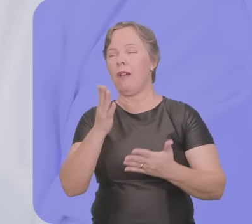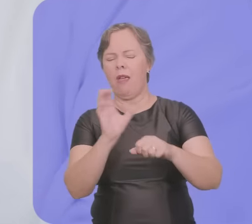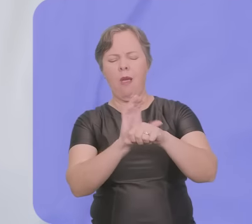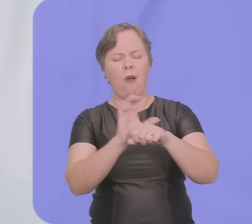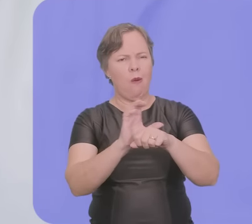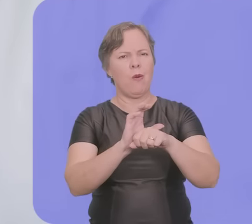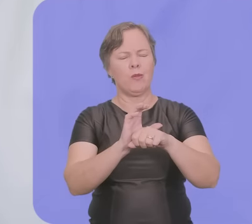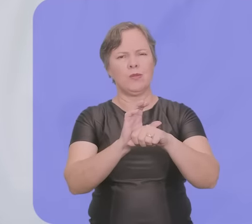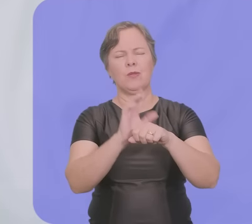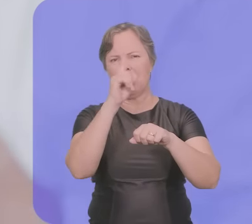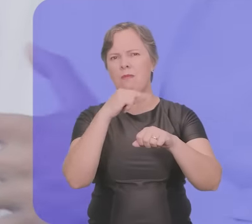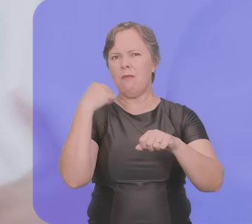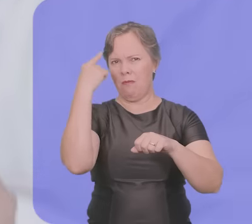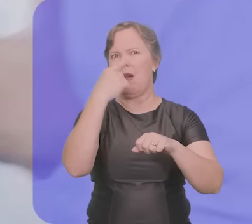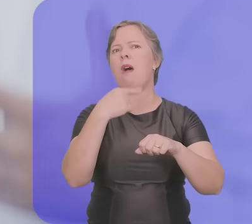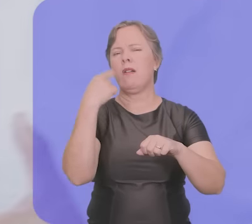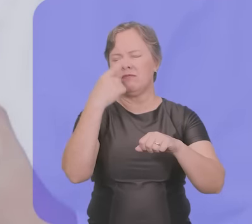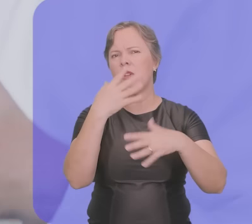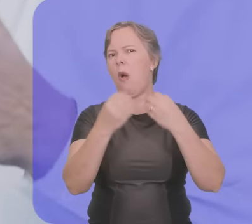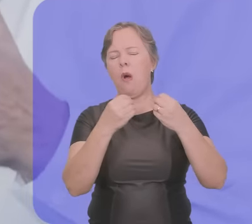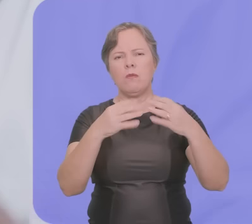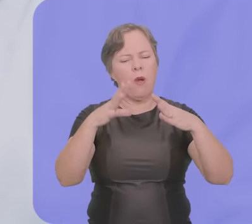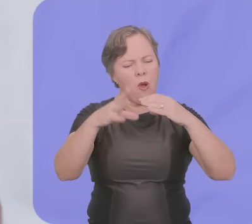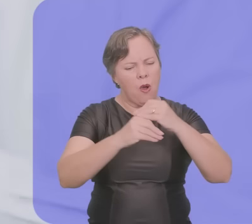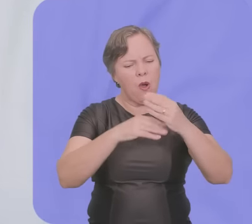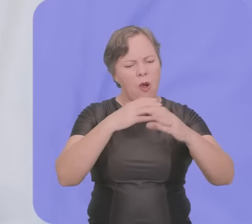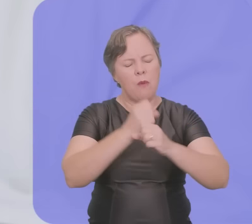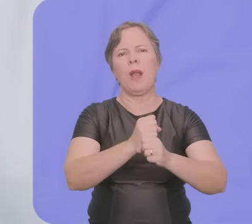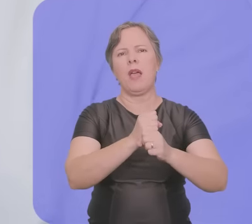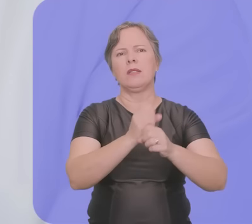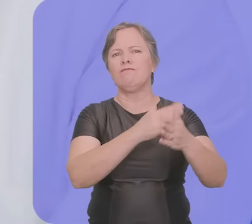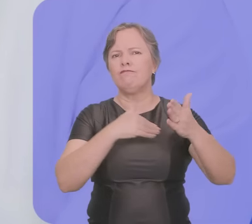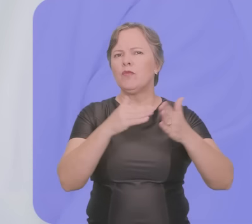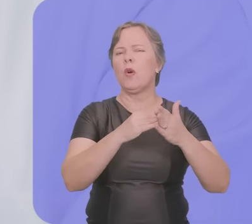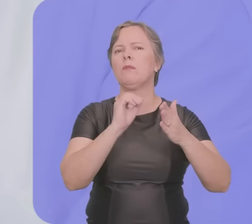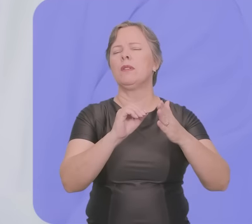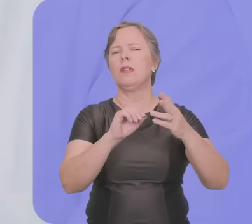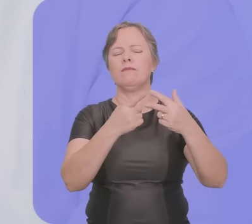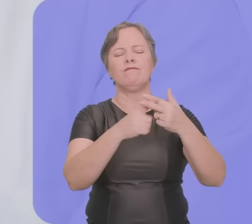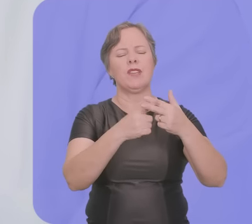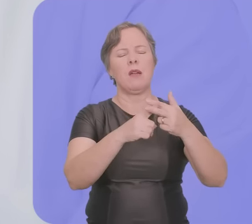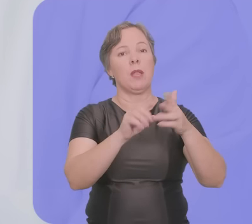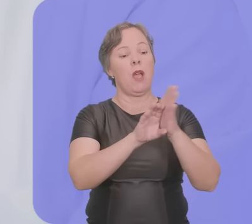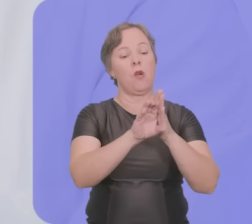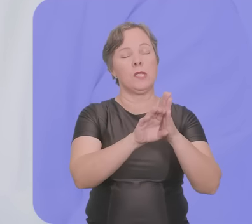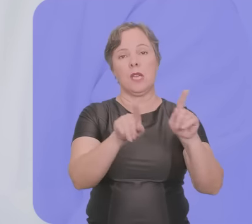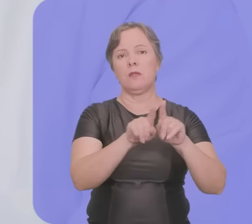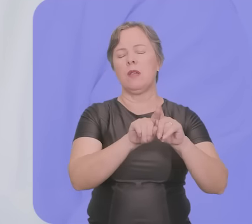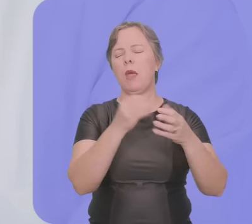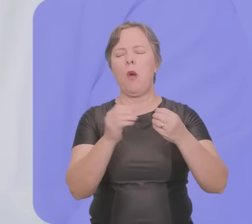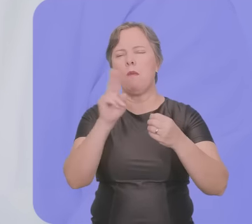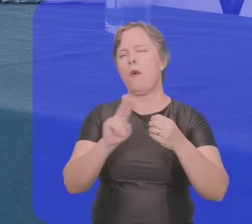horária mais completa para a gente poder dar a ferramenta e o conceito andando juntos, assim, na área de